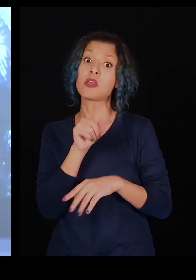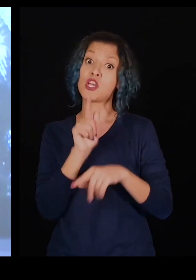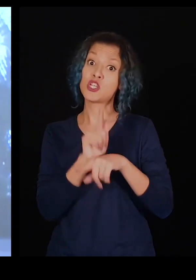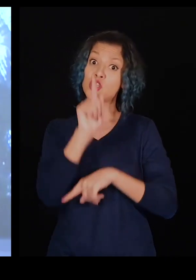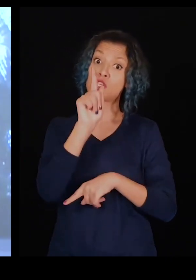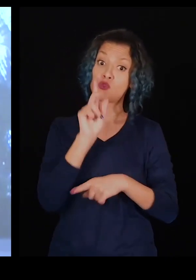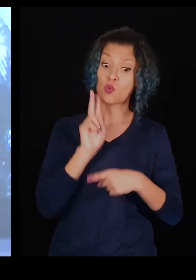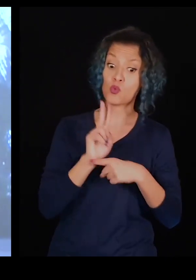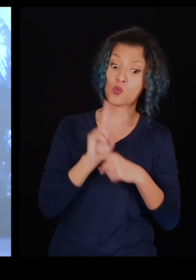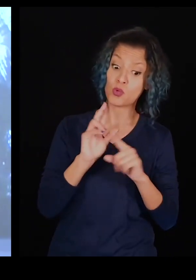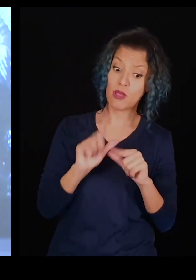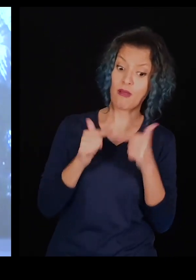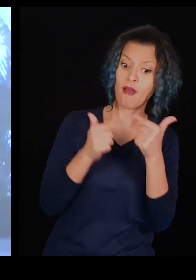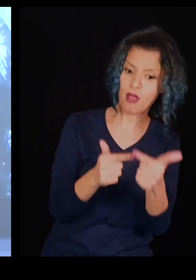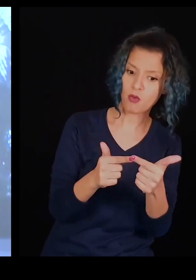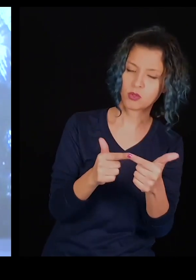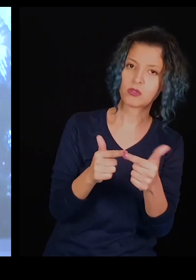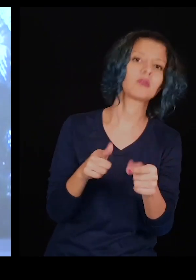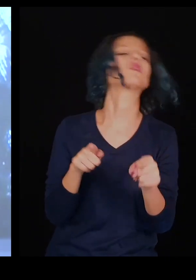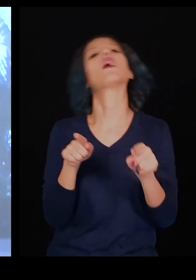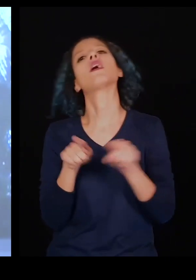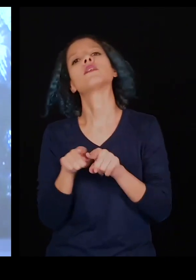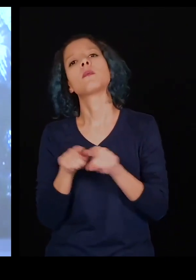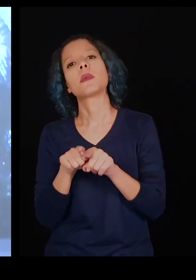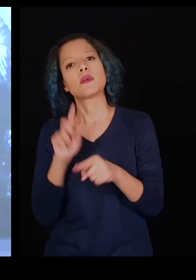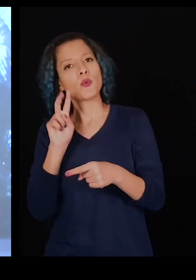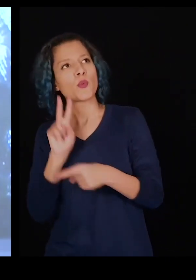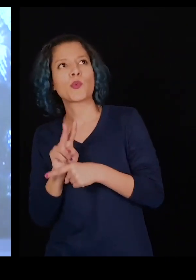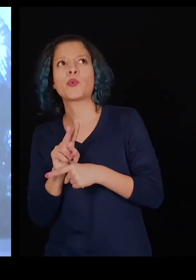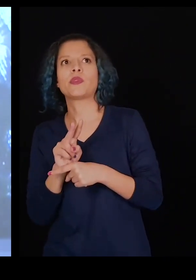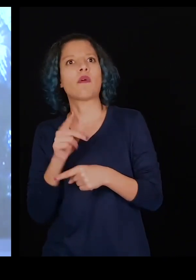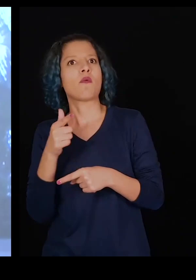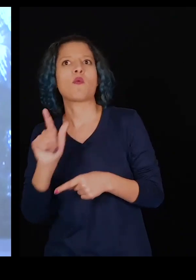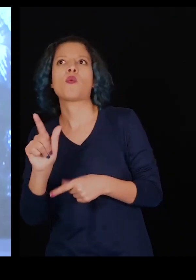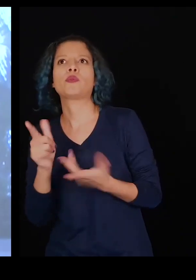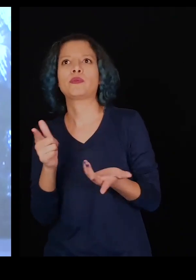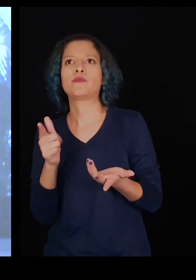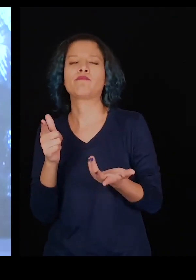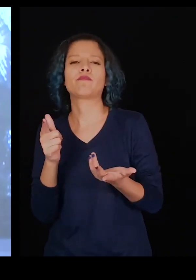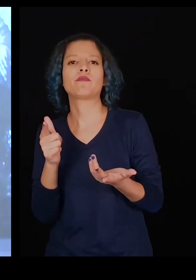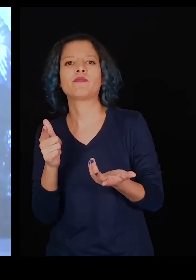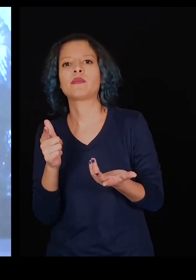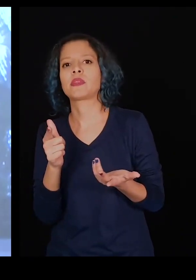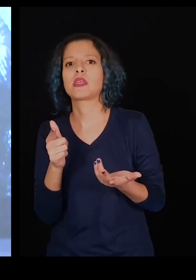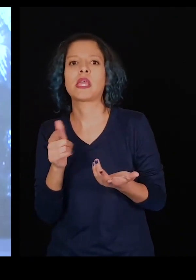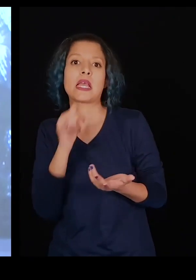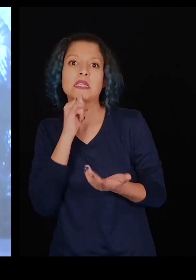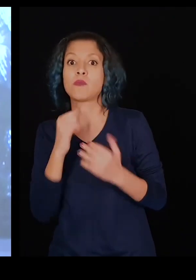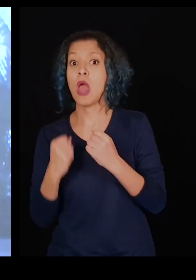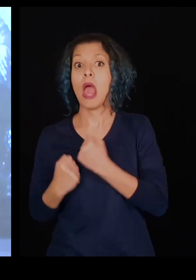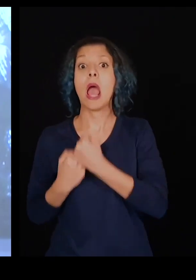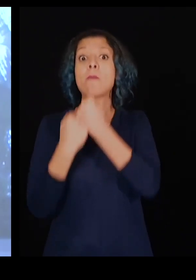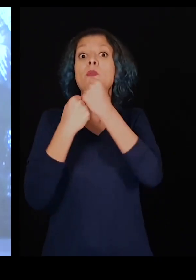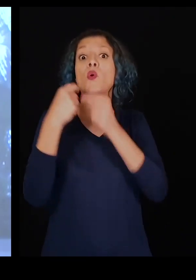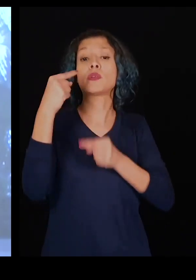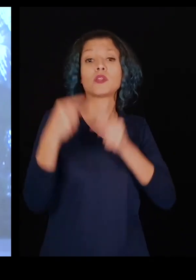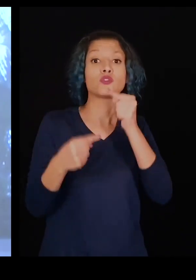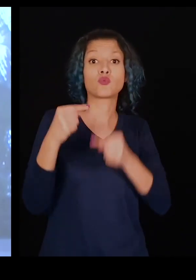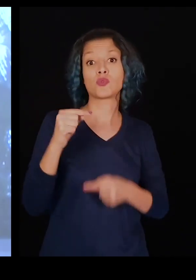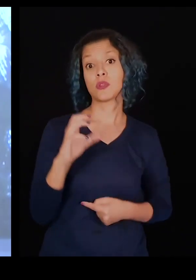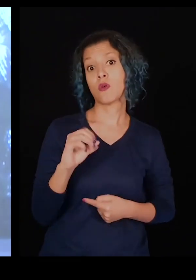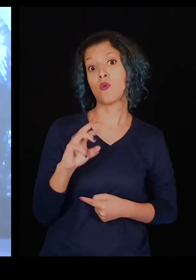ajuda, de alguma forma, em vários momentos, dar apoio para o